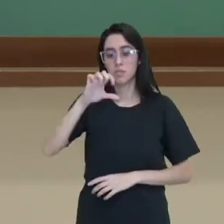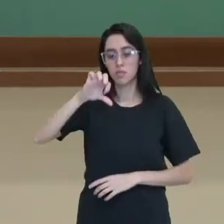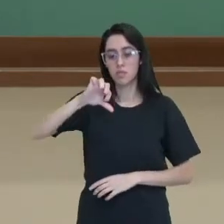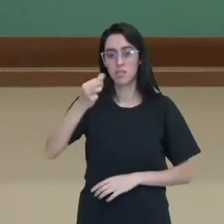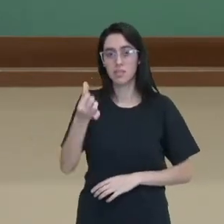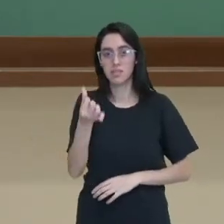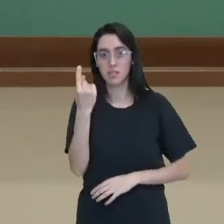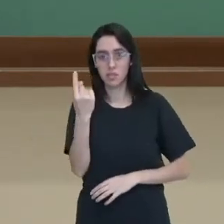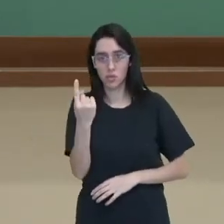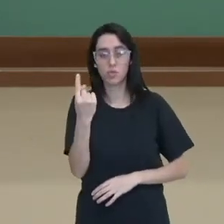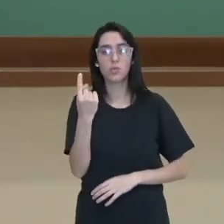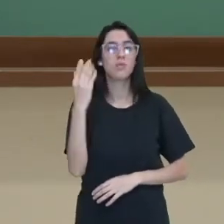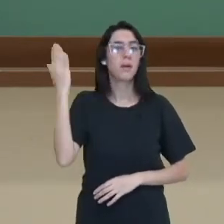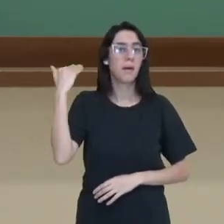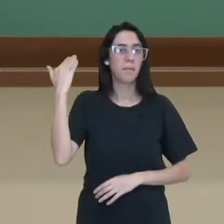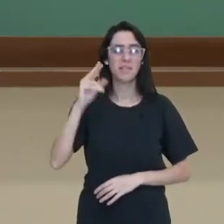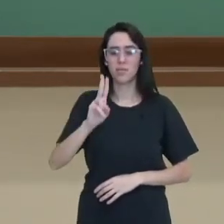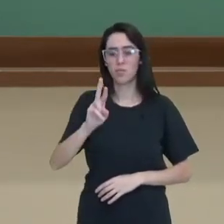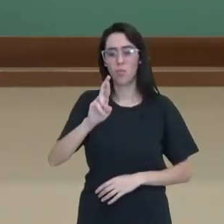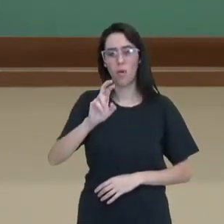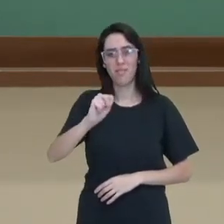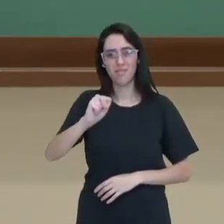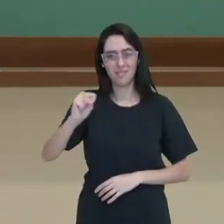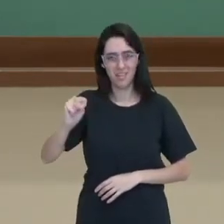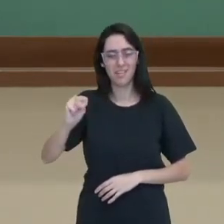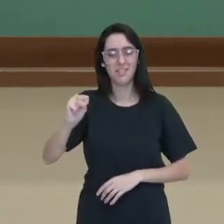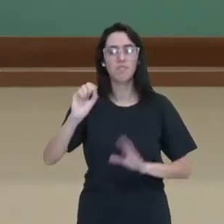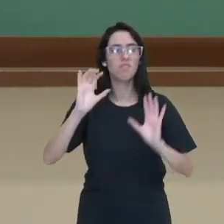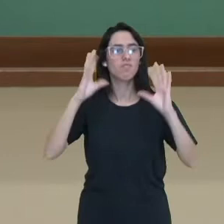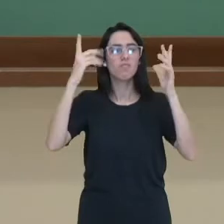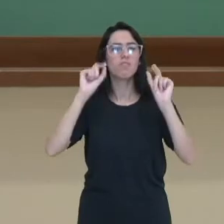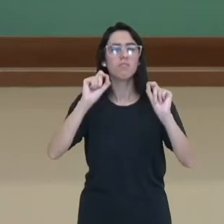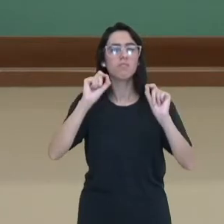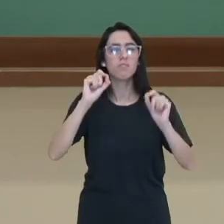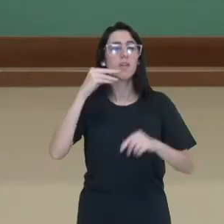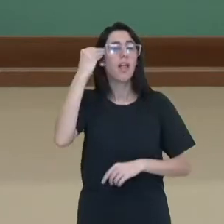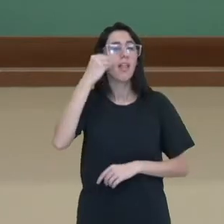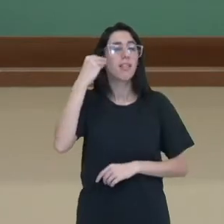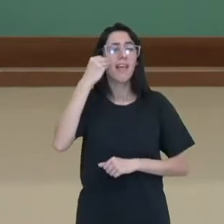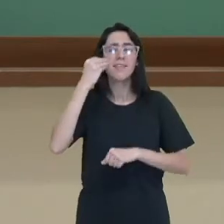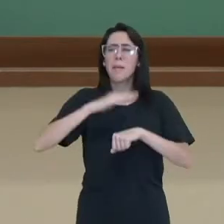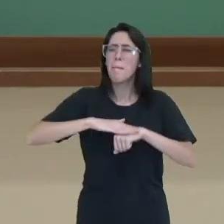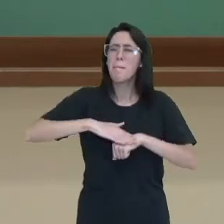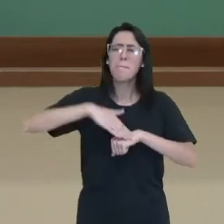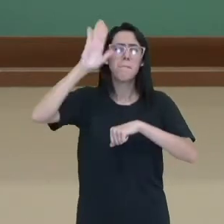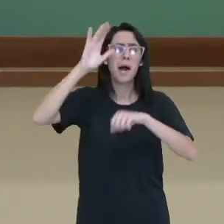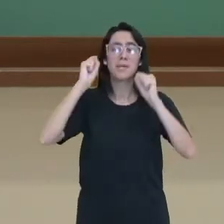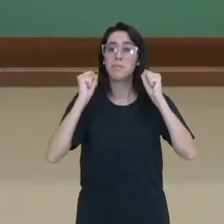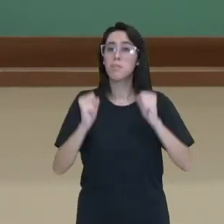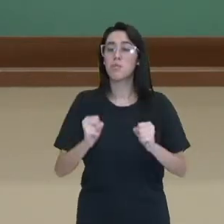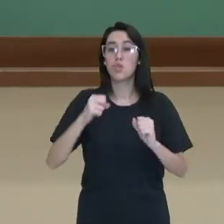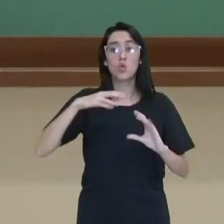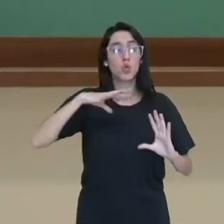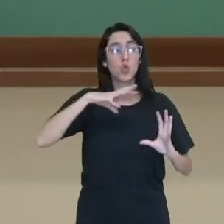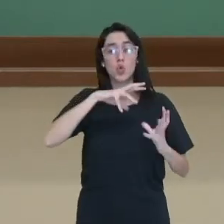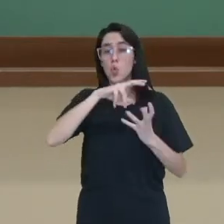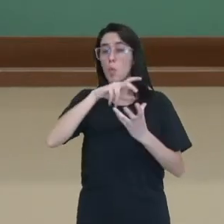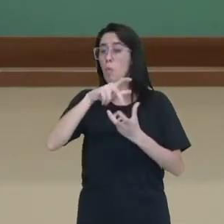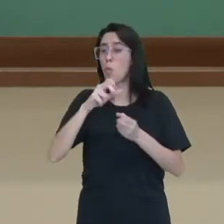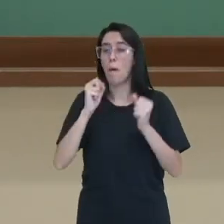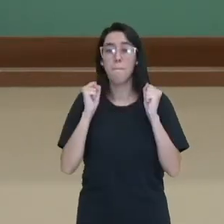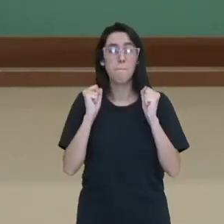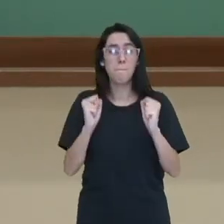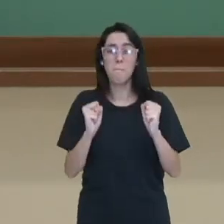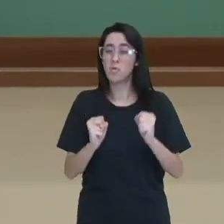1961, a antiga União Soviética realizou o teste mais poderoso já feito até a atualidade. E